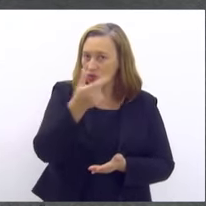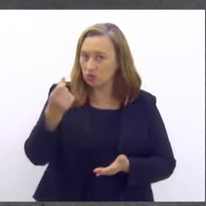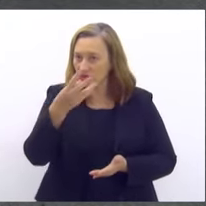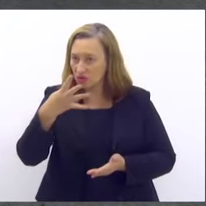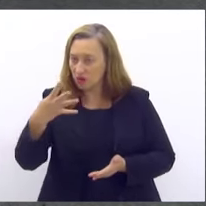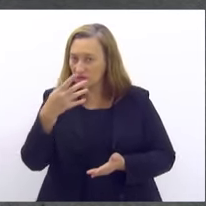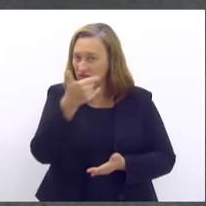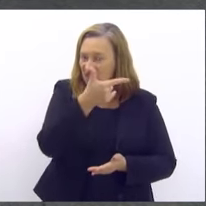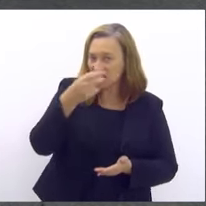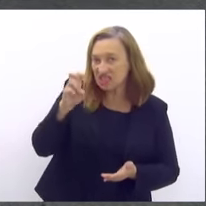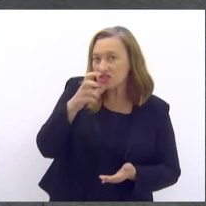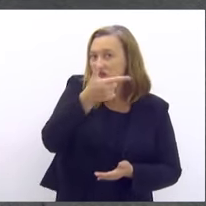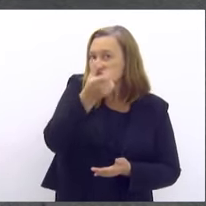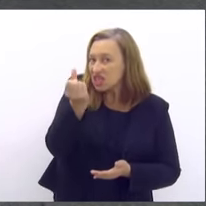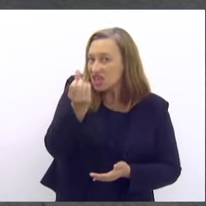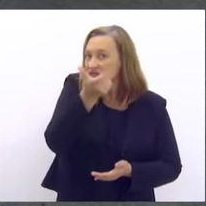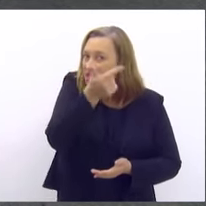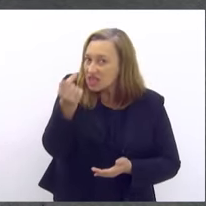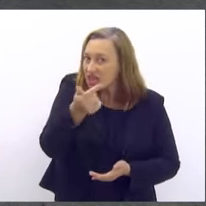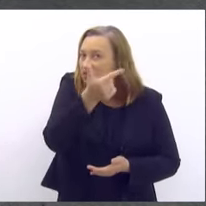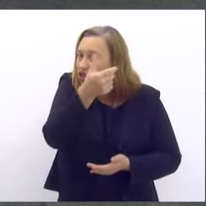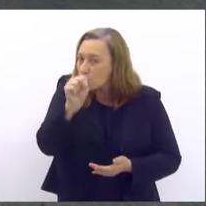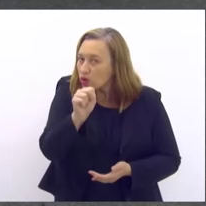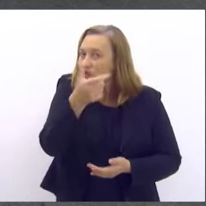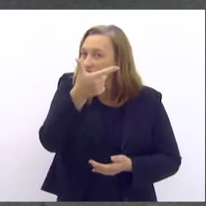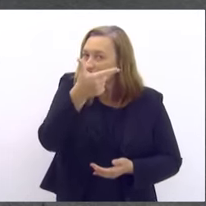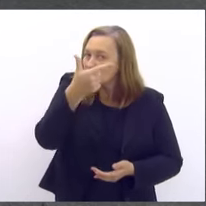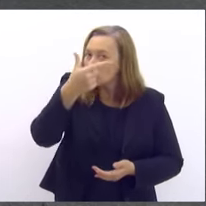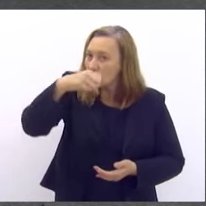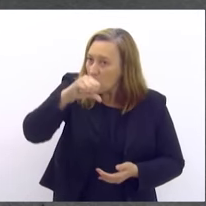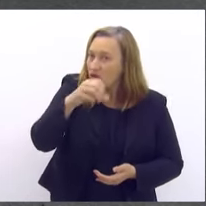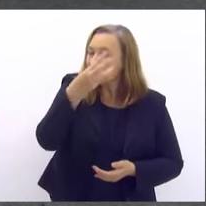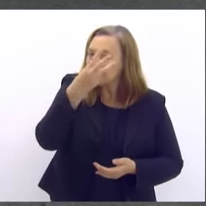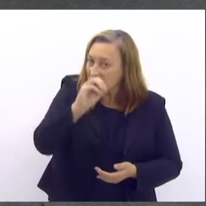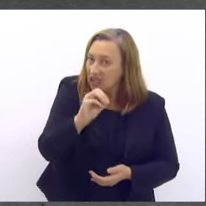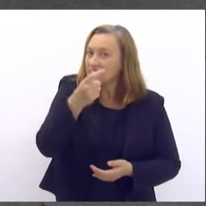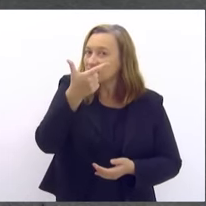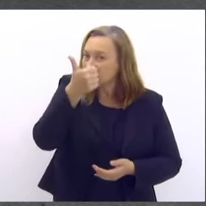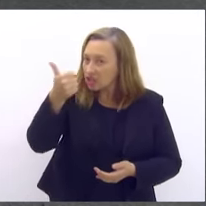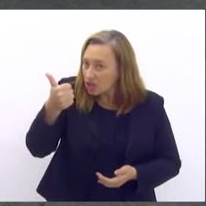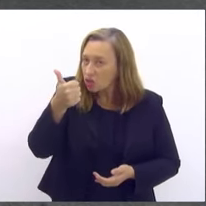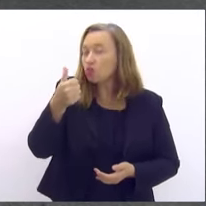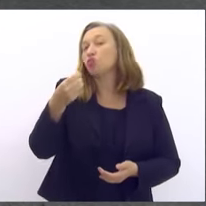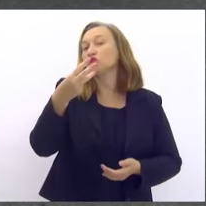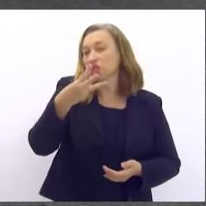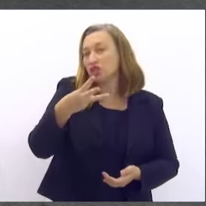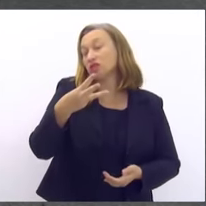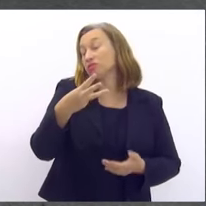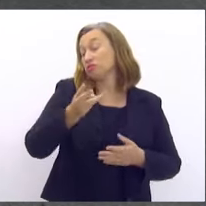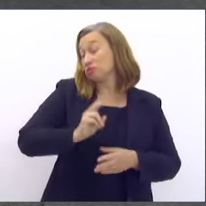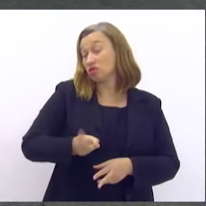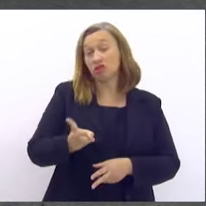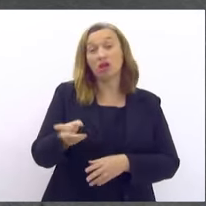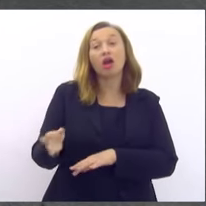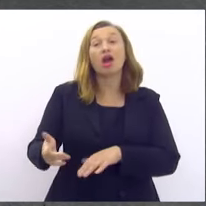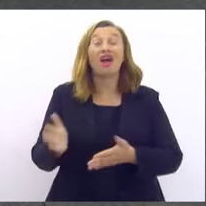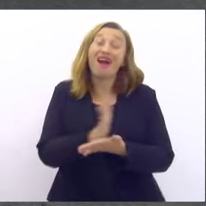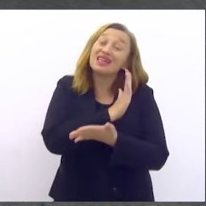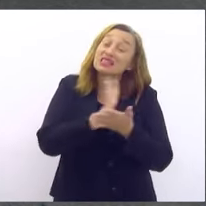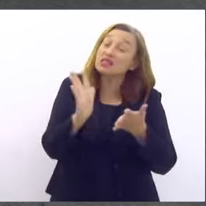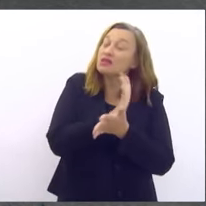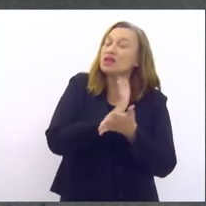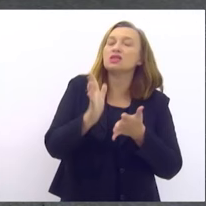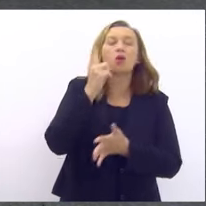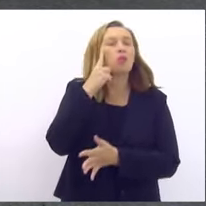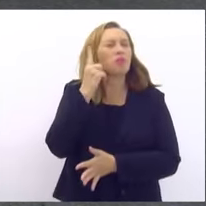25 26 27 28 29 30 31 então a a o que às vezes eu